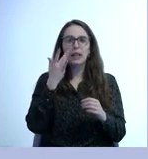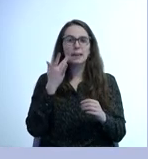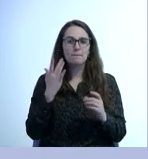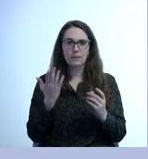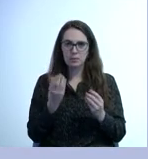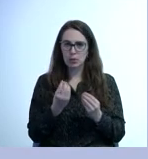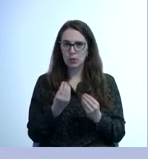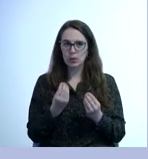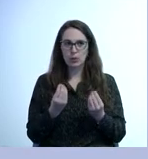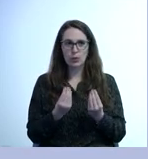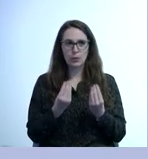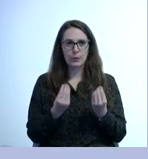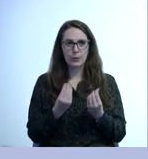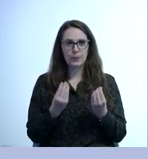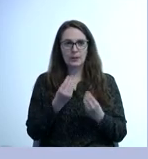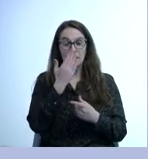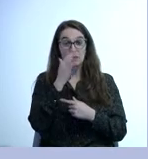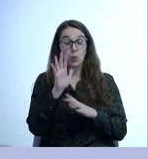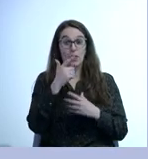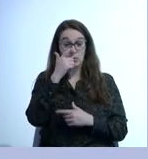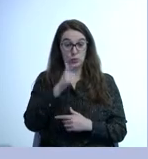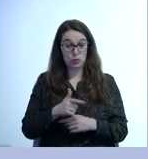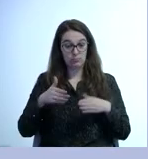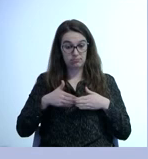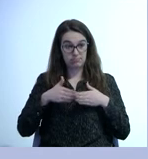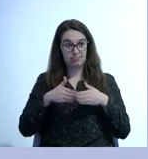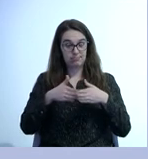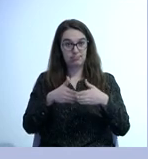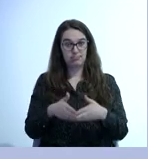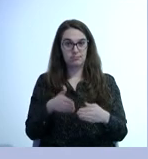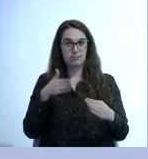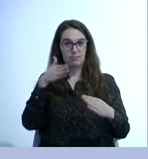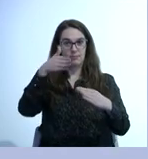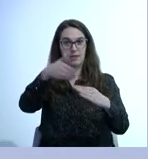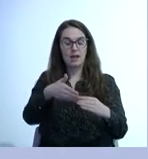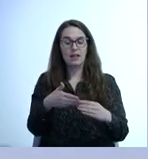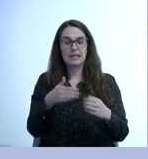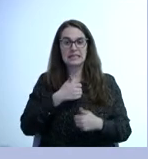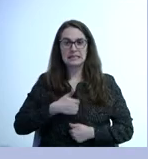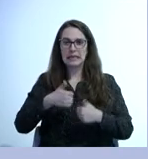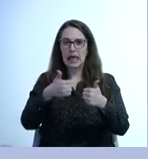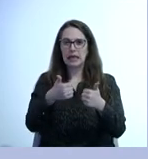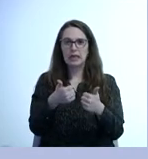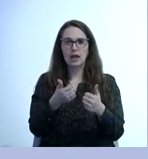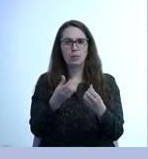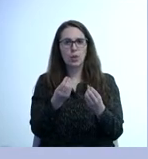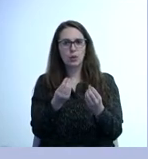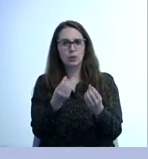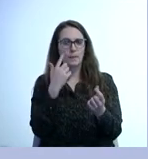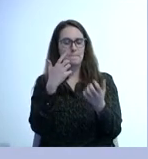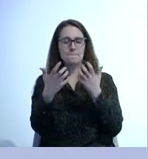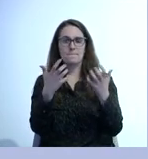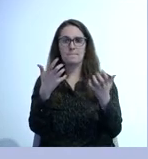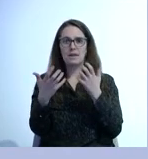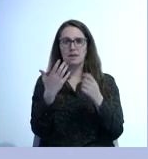que constitui uma chegada à cidade emocionante, tão eficaz e efetiva como a